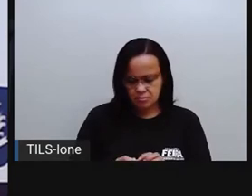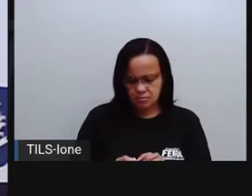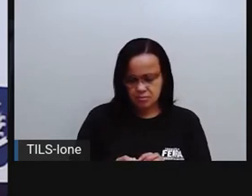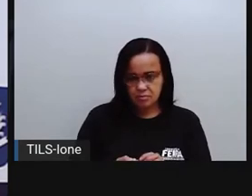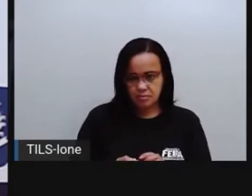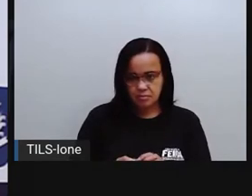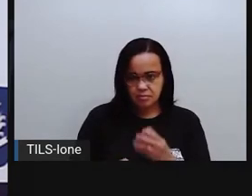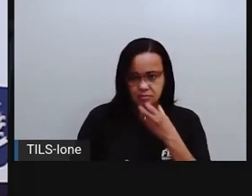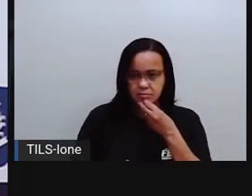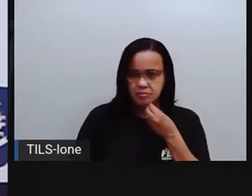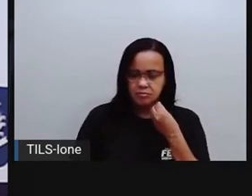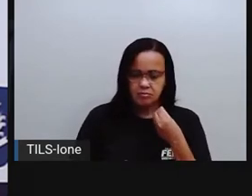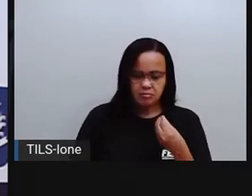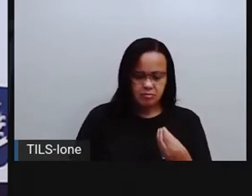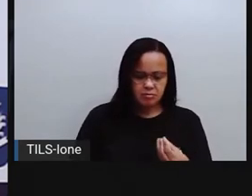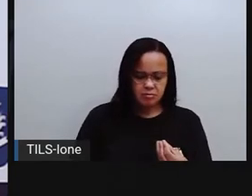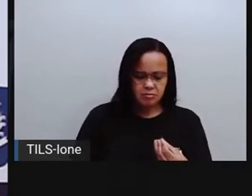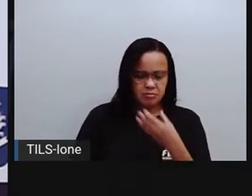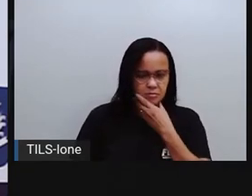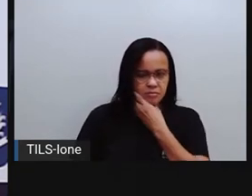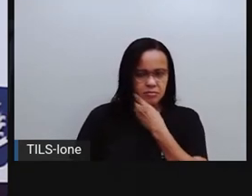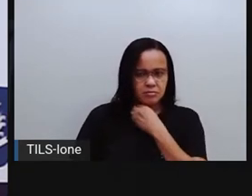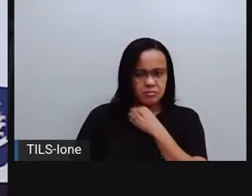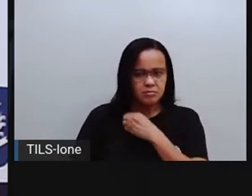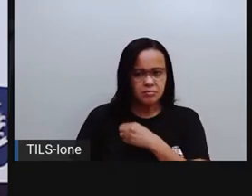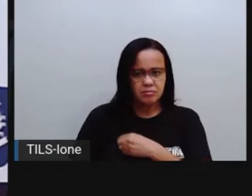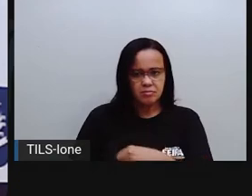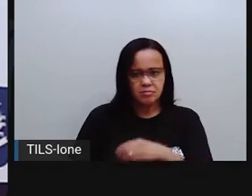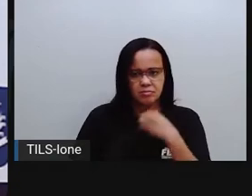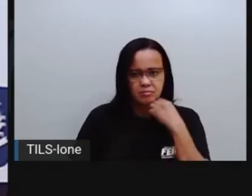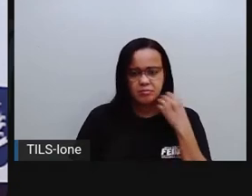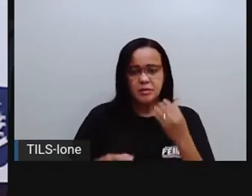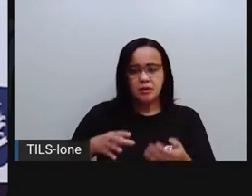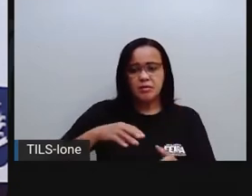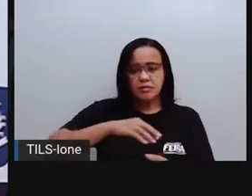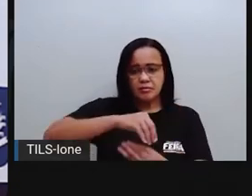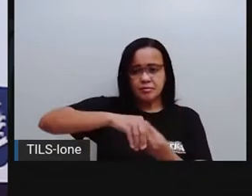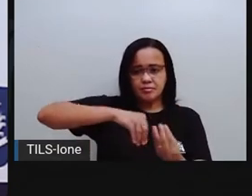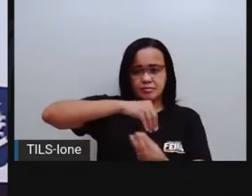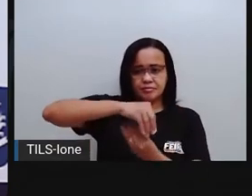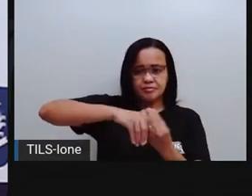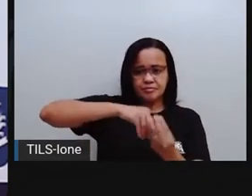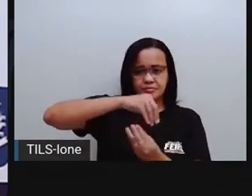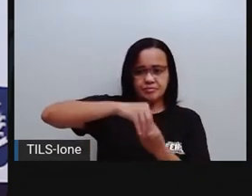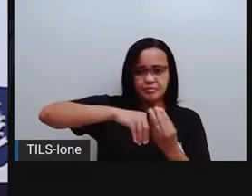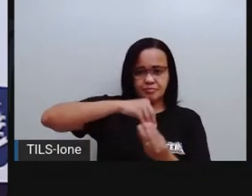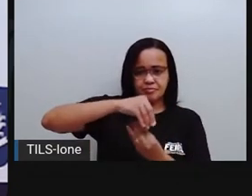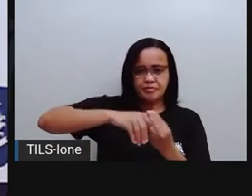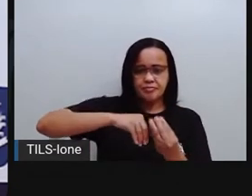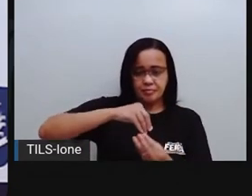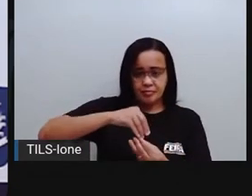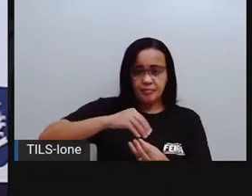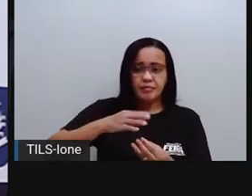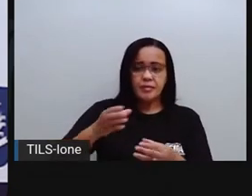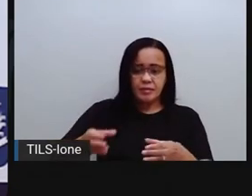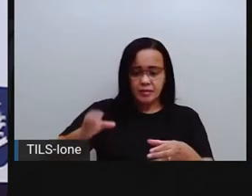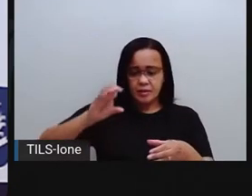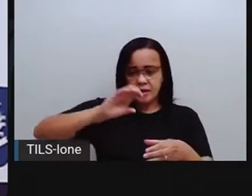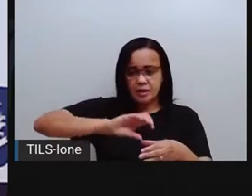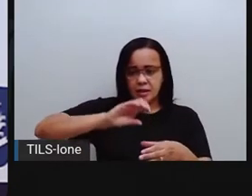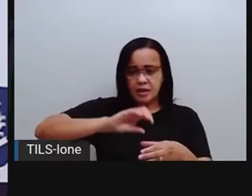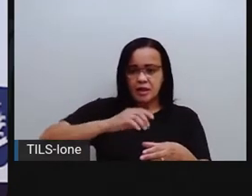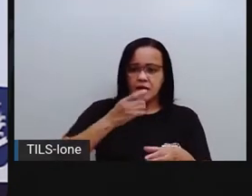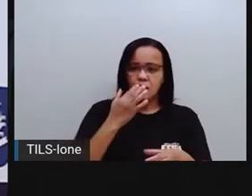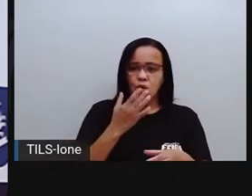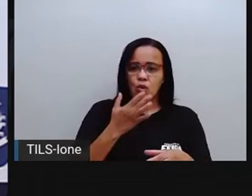Já misturei um pouquinho, ó, já tá mais molinha. Agora você pode acrescentar a sua anilina na água,